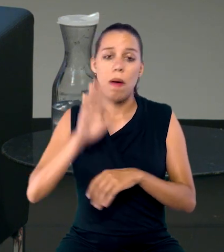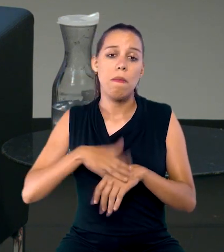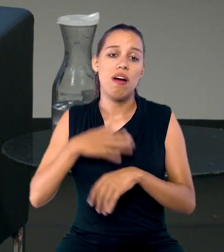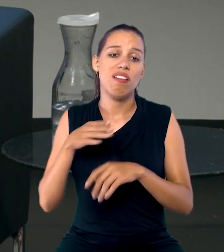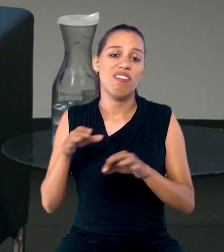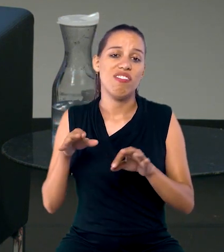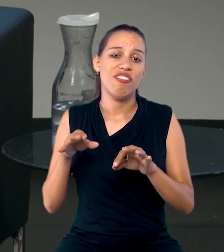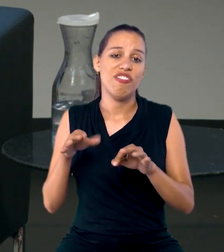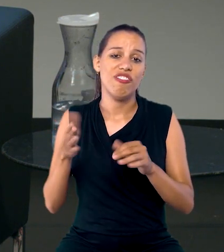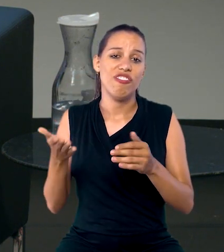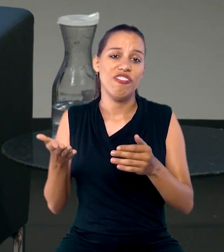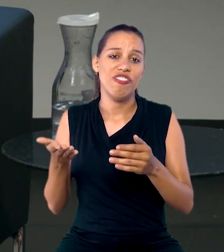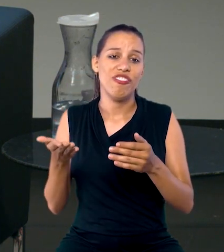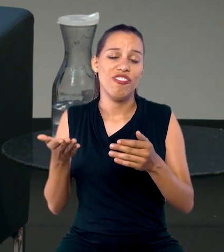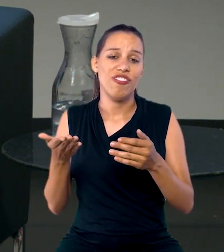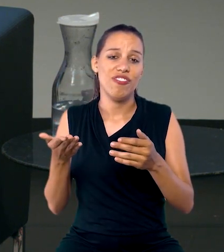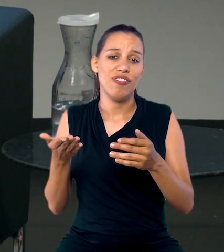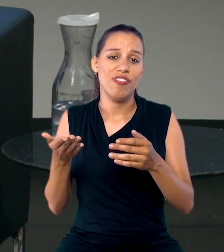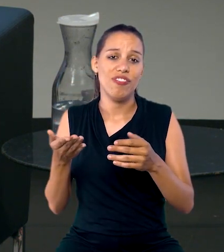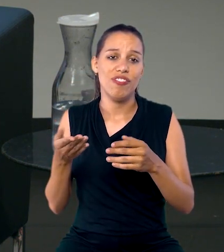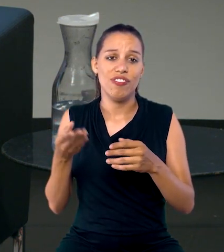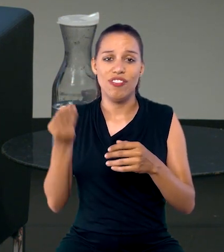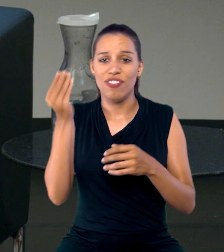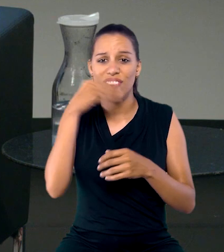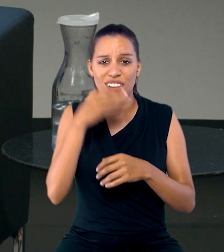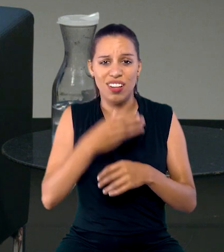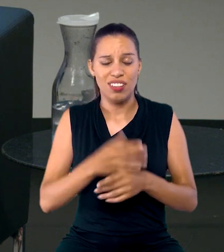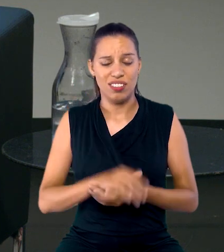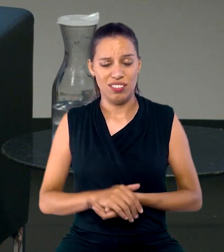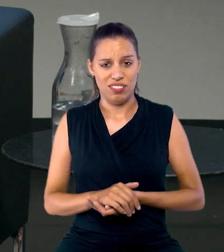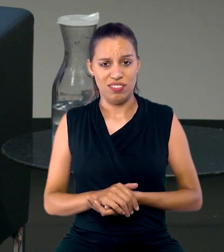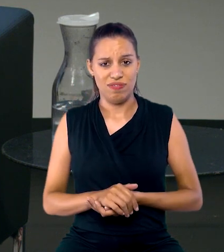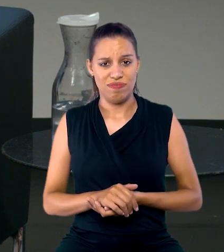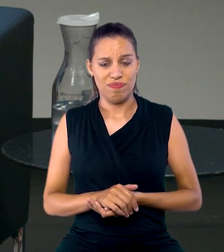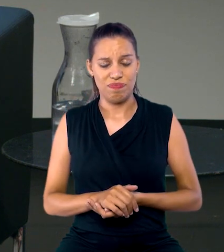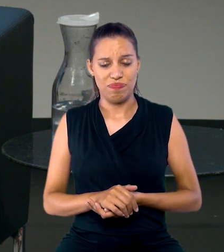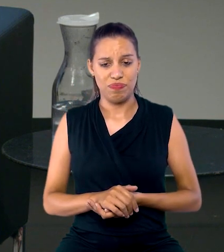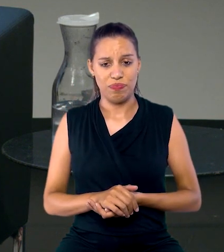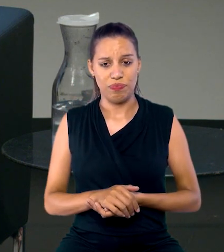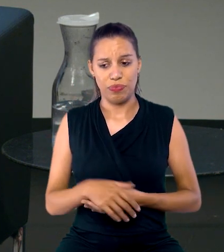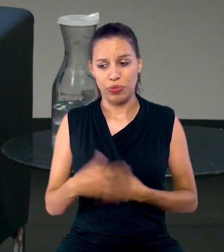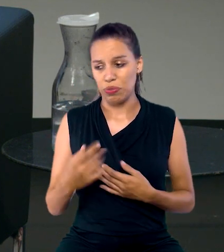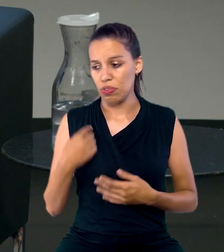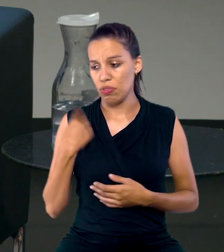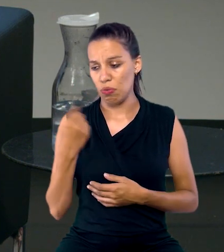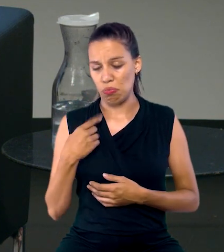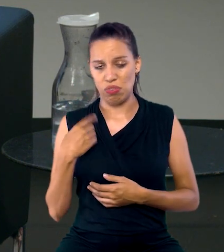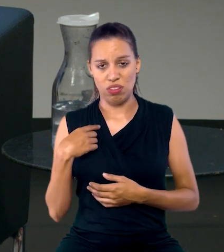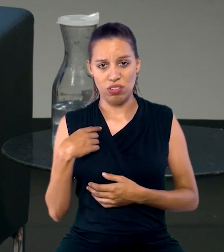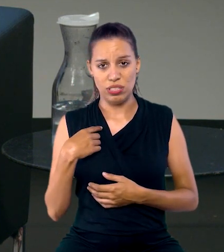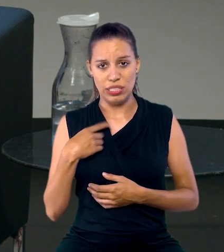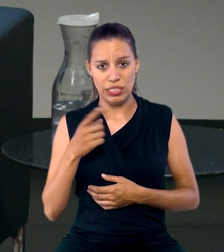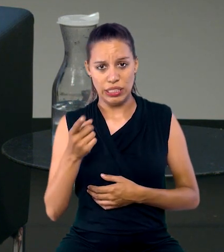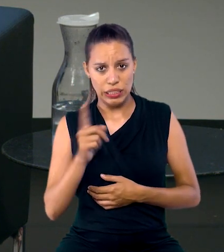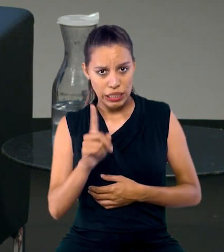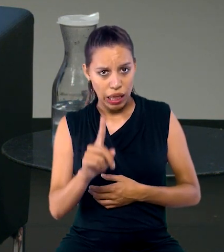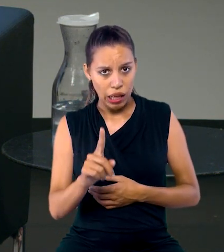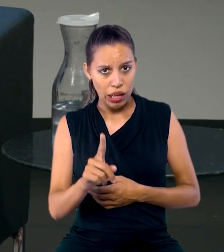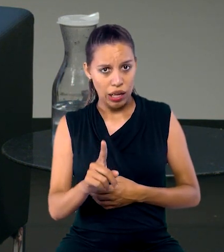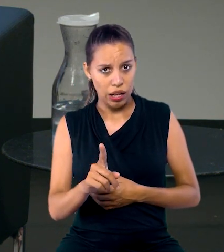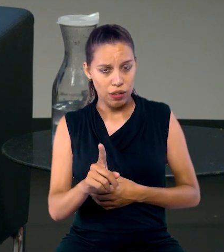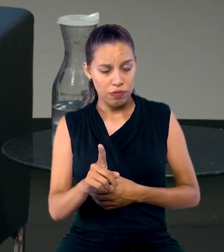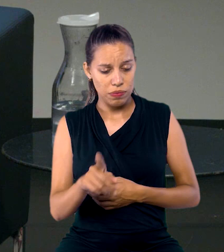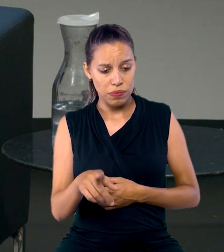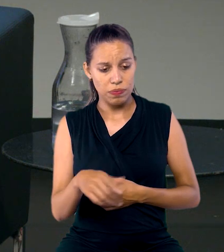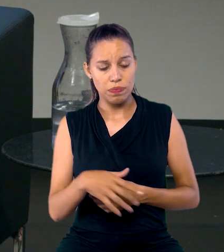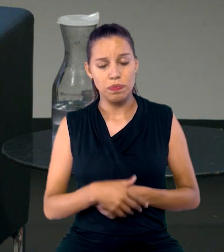me parece é que quando a gente fala em negacionismo, que é o que tem... que é uma palavra